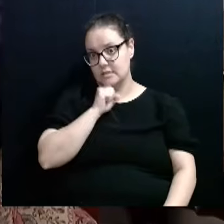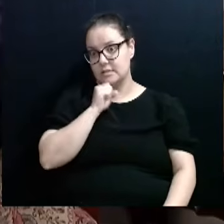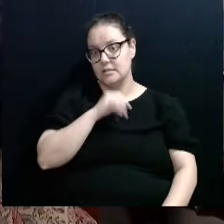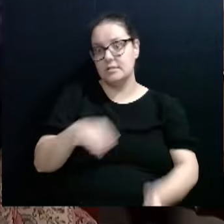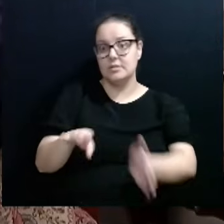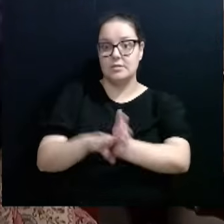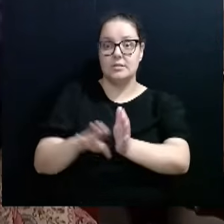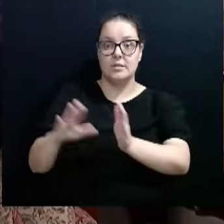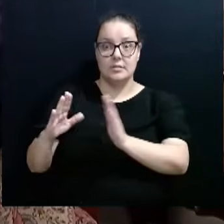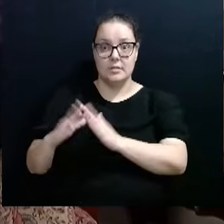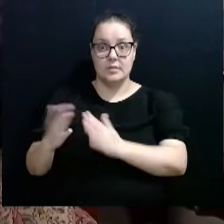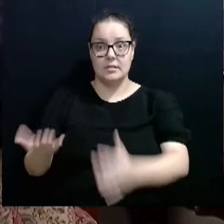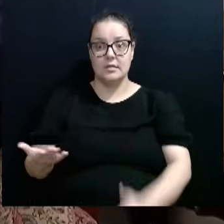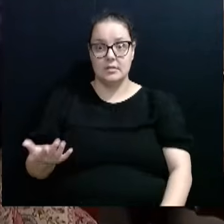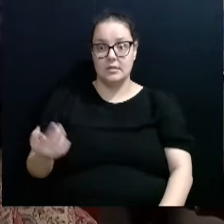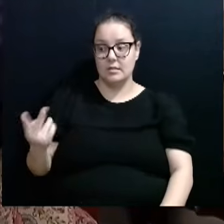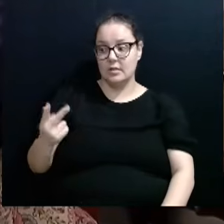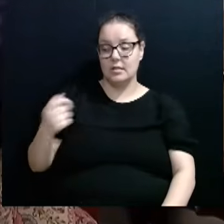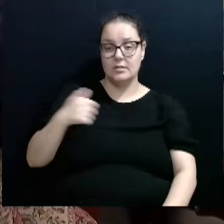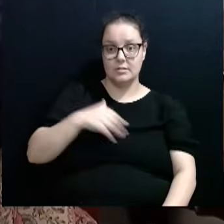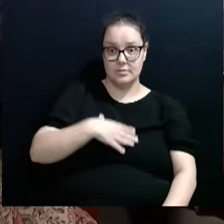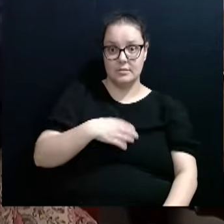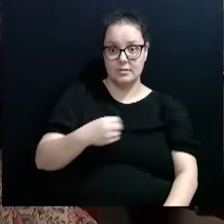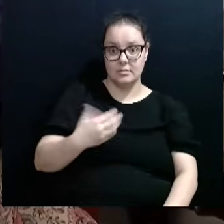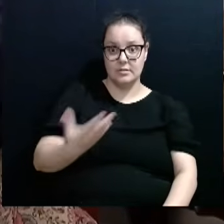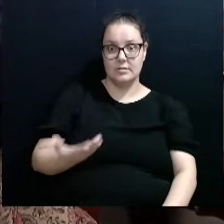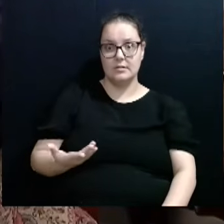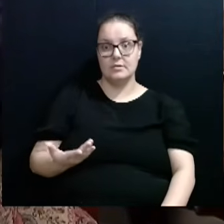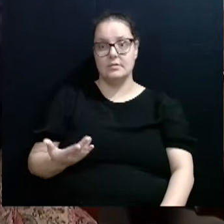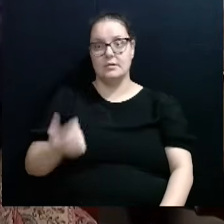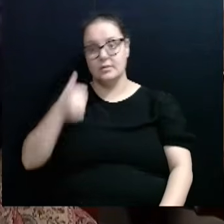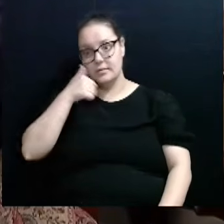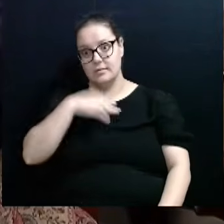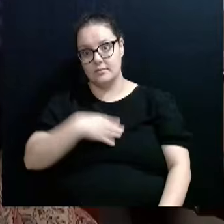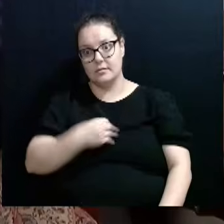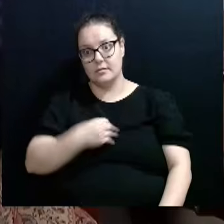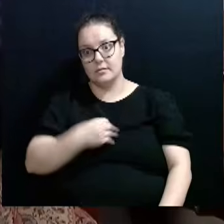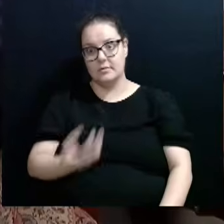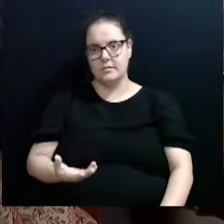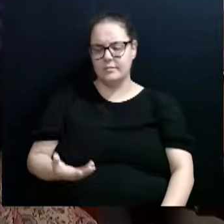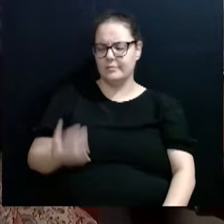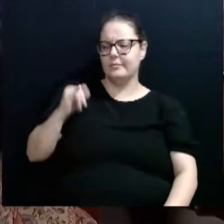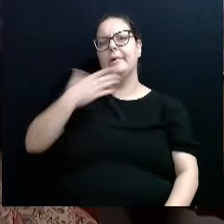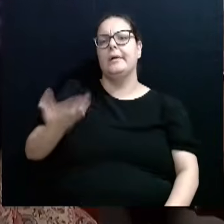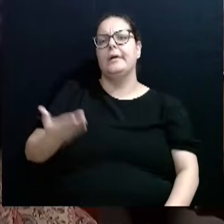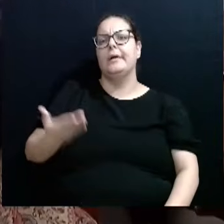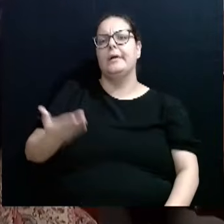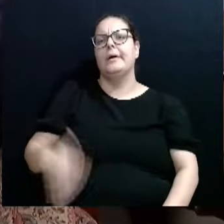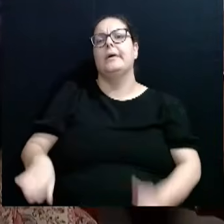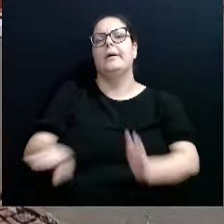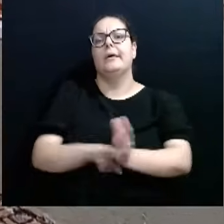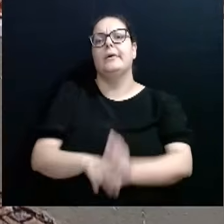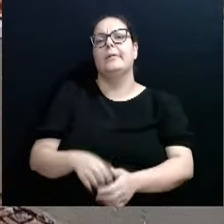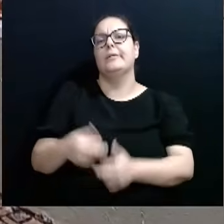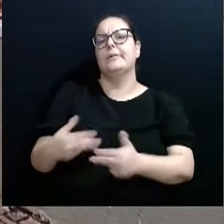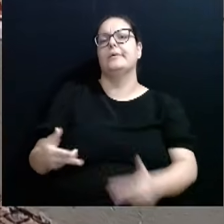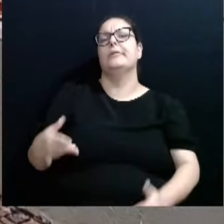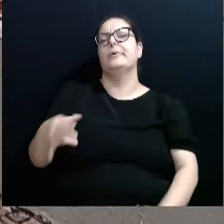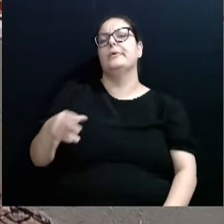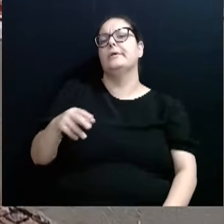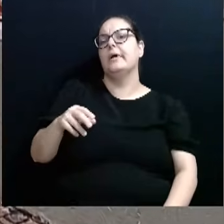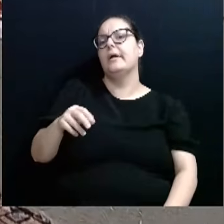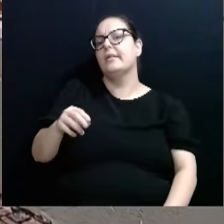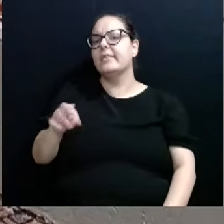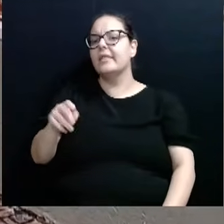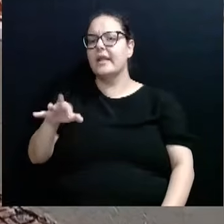as 2 filhas falavam para a mãe, ô mãe, lá vem o pai com outro treco velho. E aí acabou que